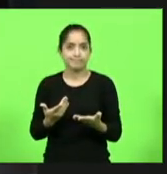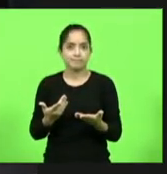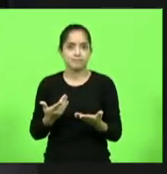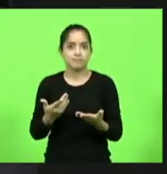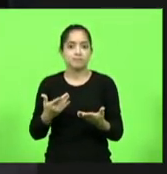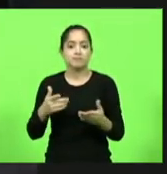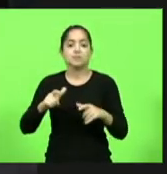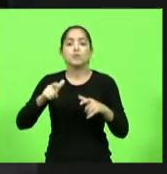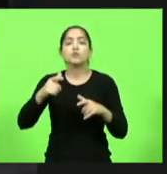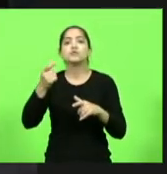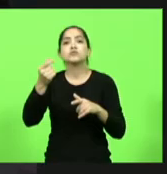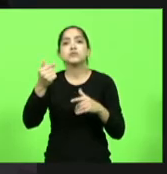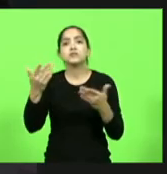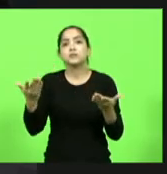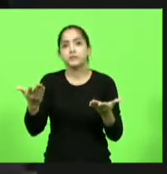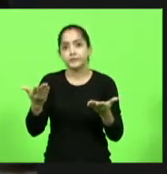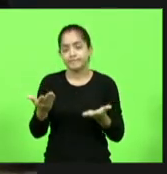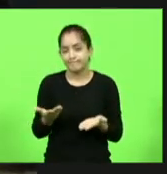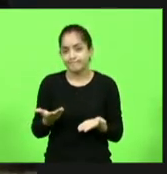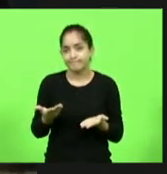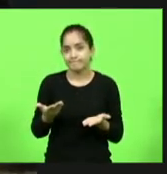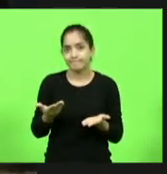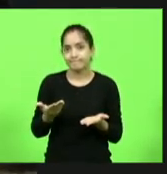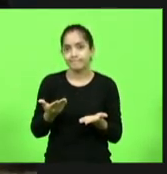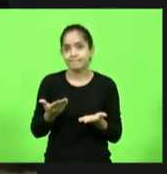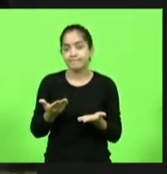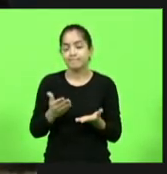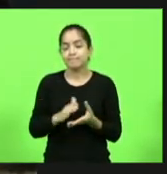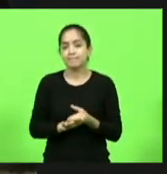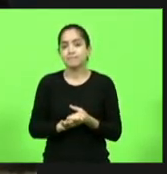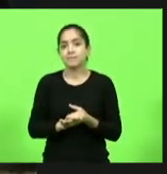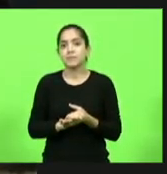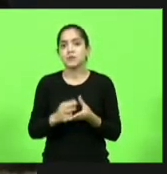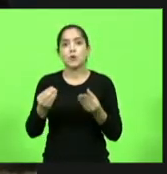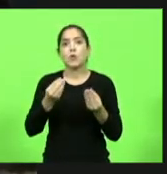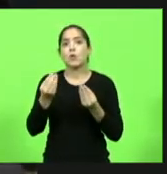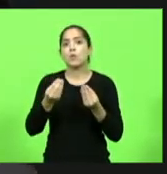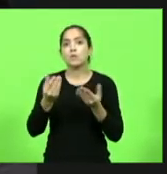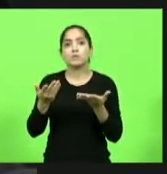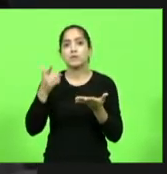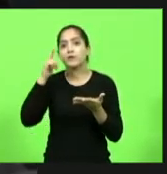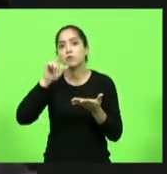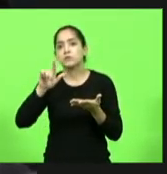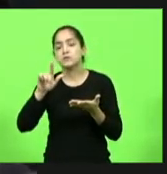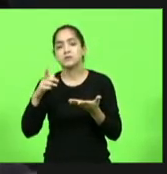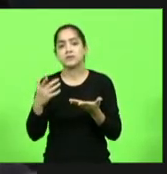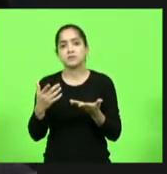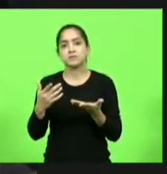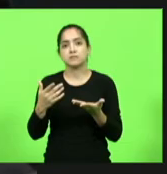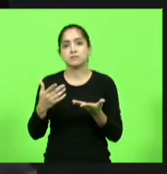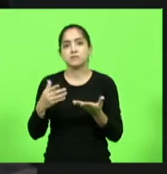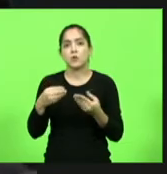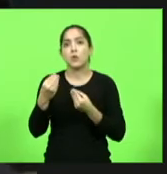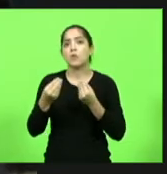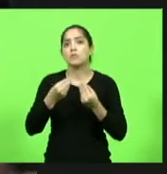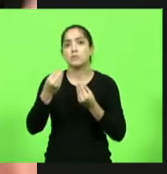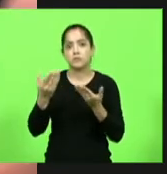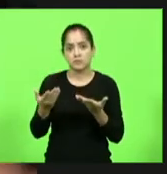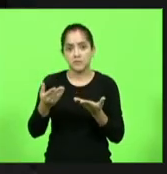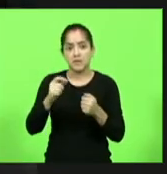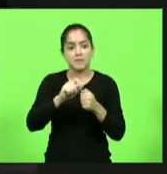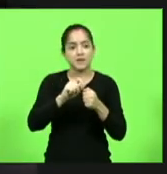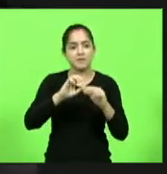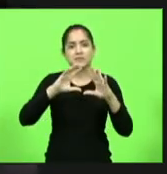sair o dinheiro? De onde que a gente vai tirar o recurso? De onde vão sair esses 850 milhões para fazer todas